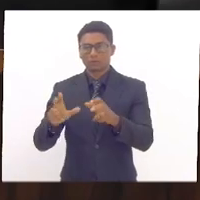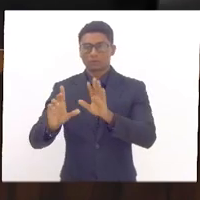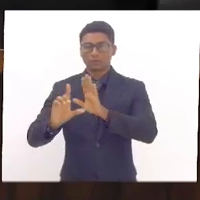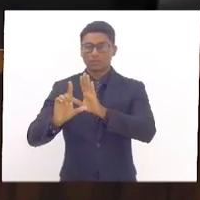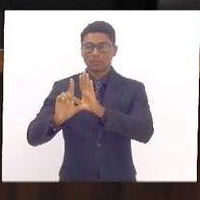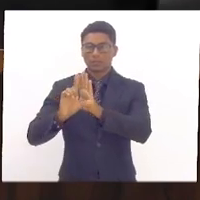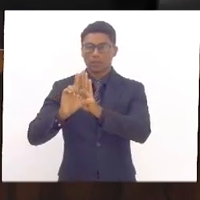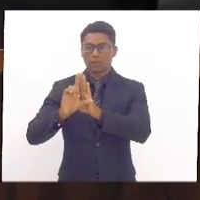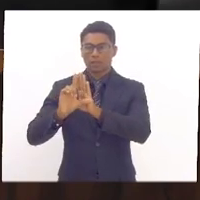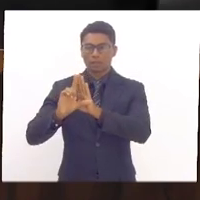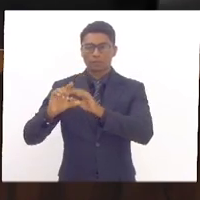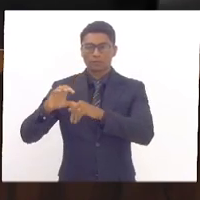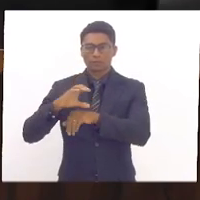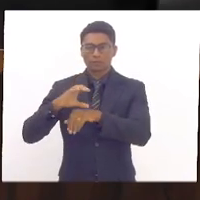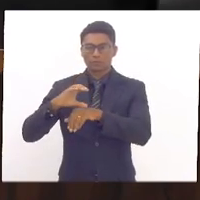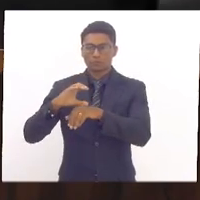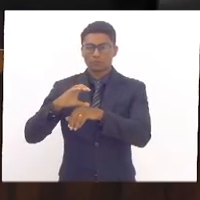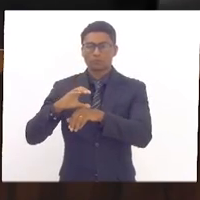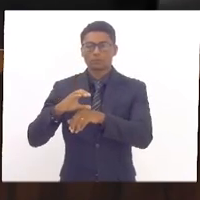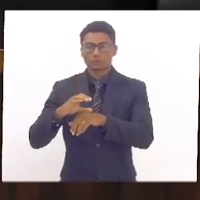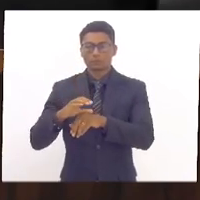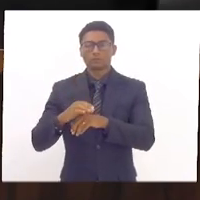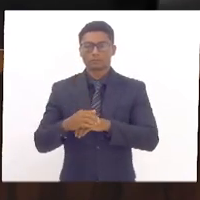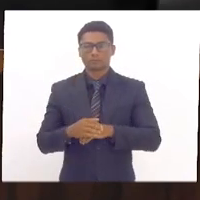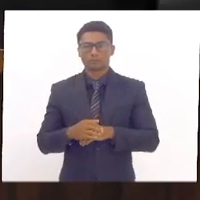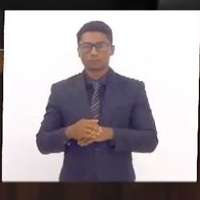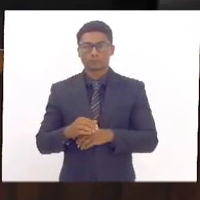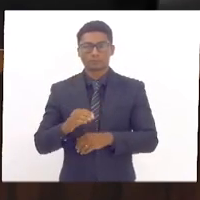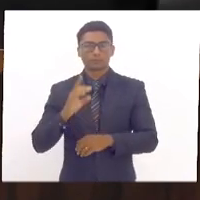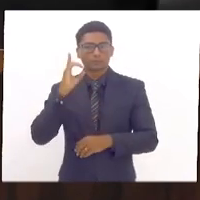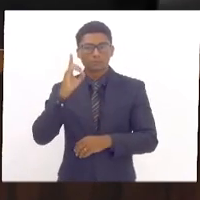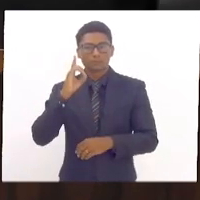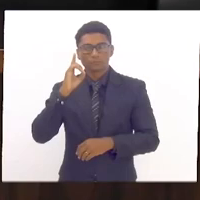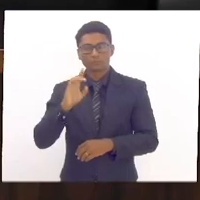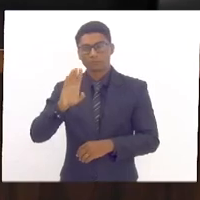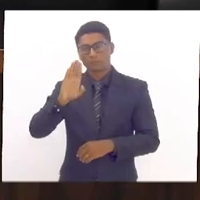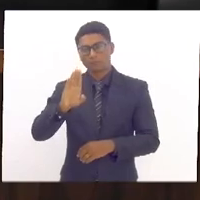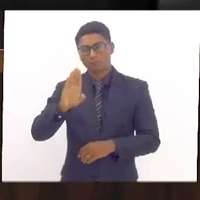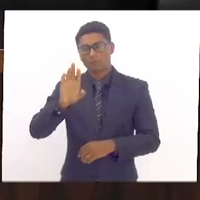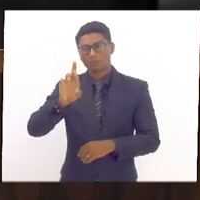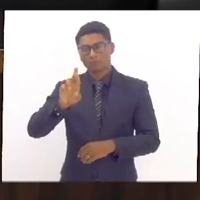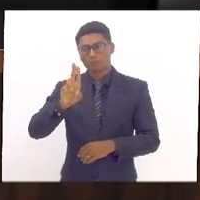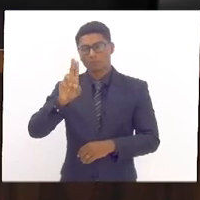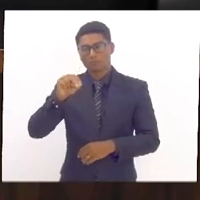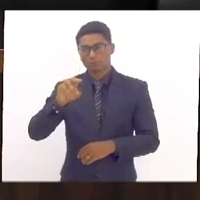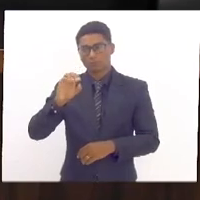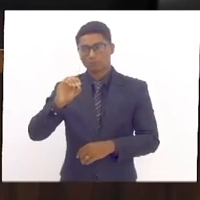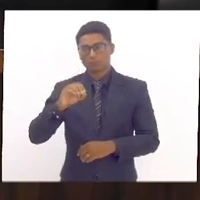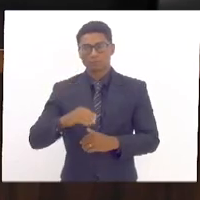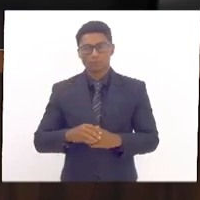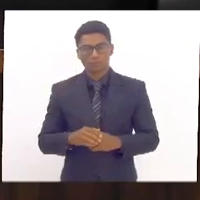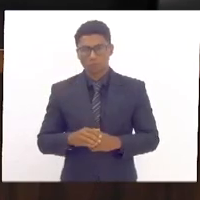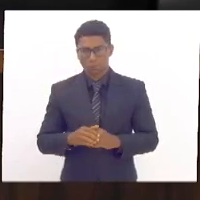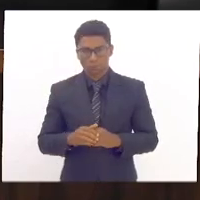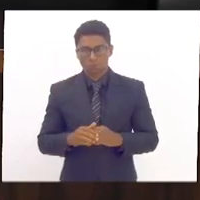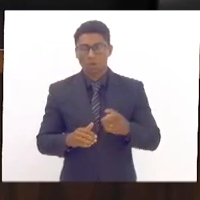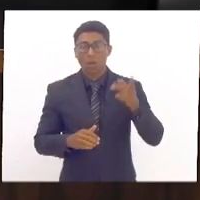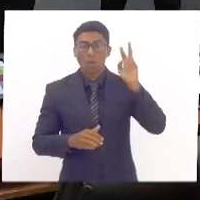Constitucional Parlamentar e Códigos, deputado Bruno Dauaire. Deputado Rosenberg Reis.